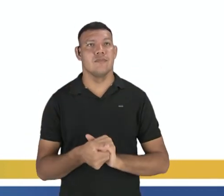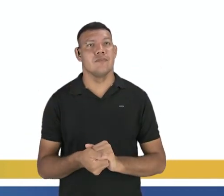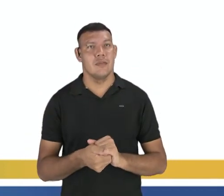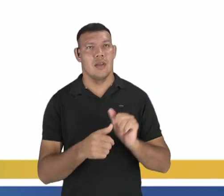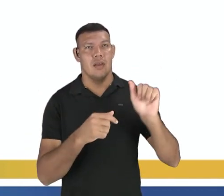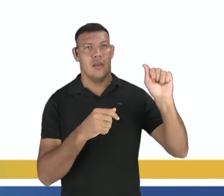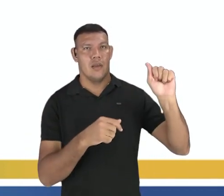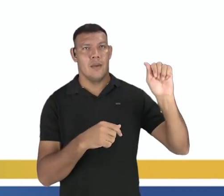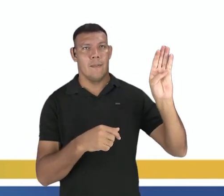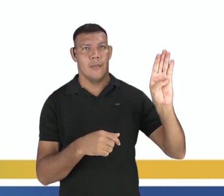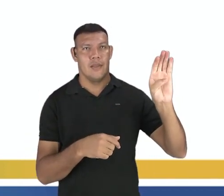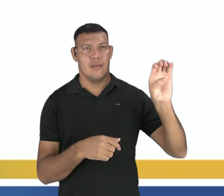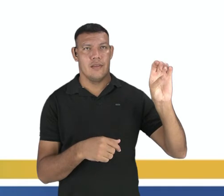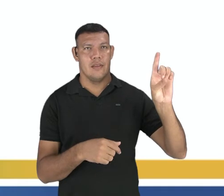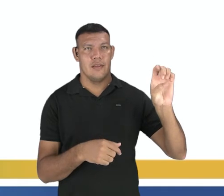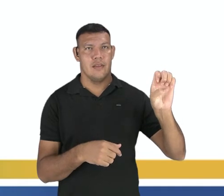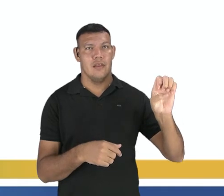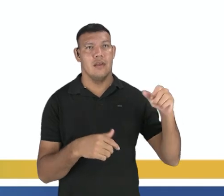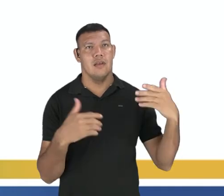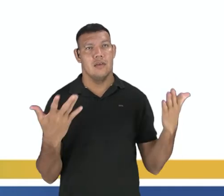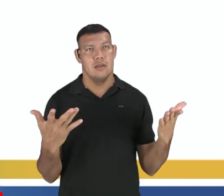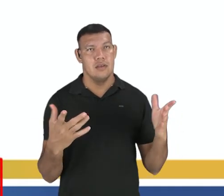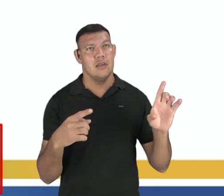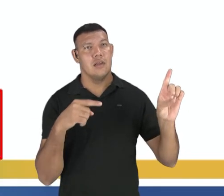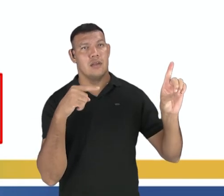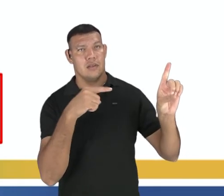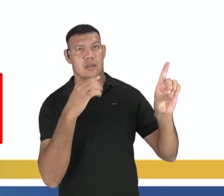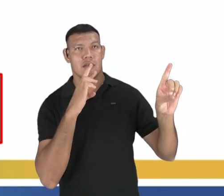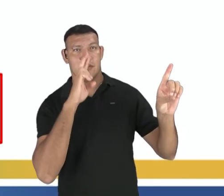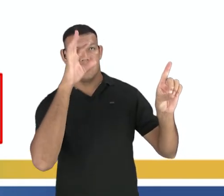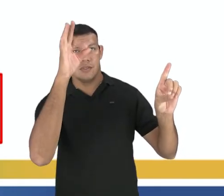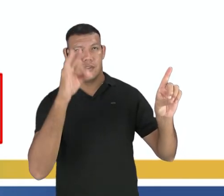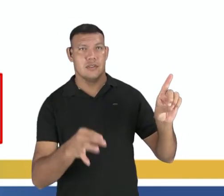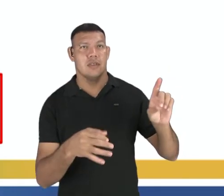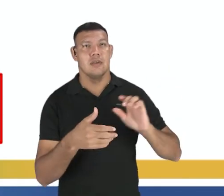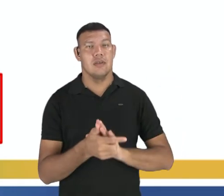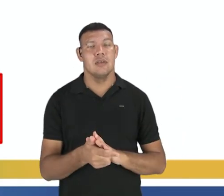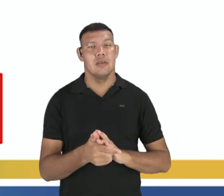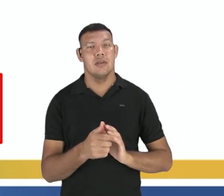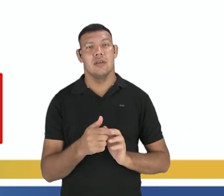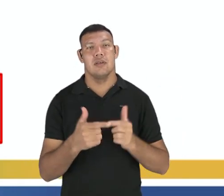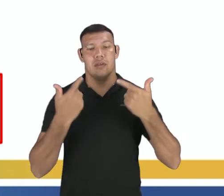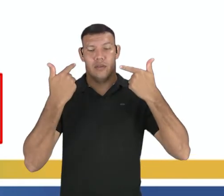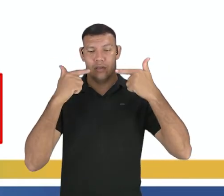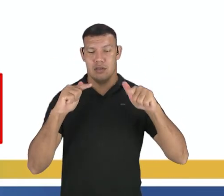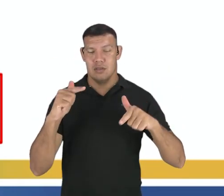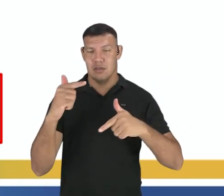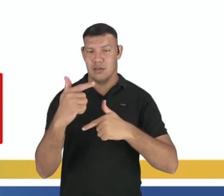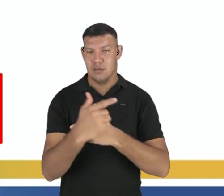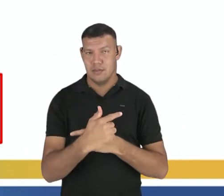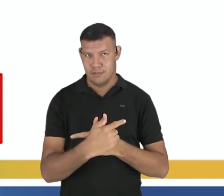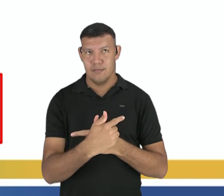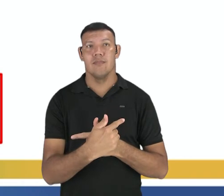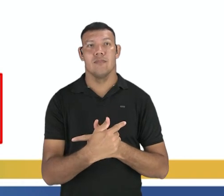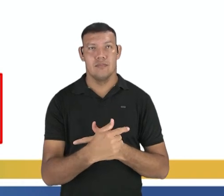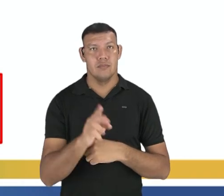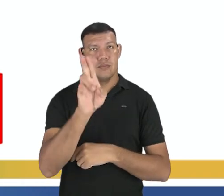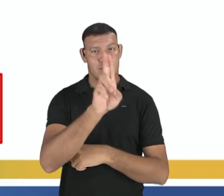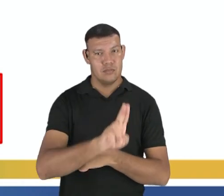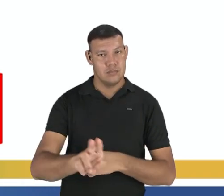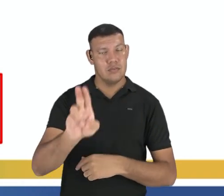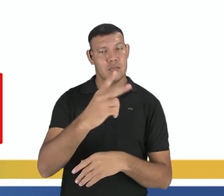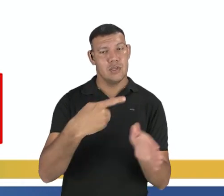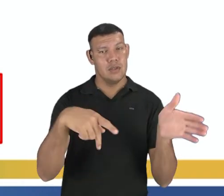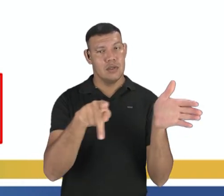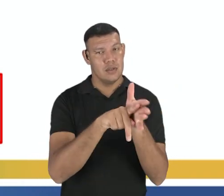discorrer sobre o ato de leitura, tá? Então, metalinguagem utiliza a própria